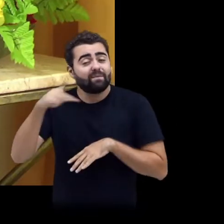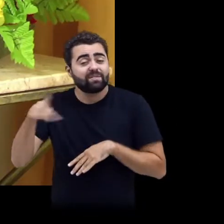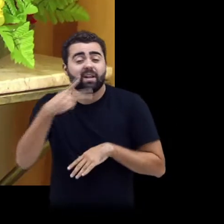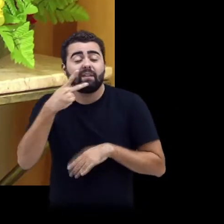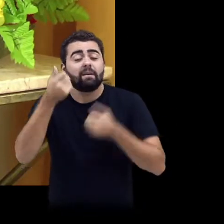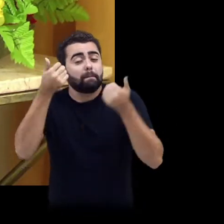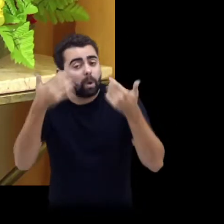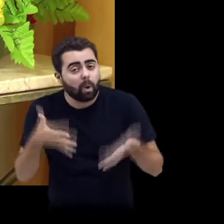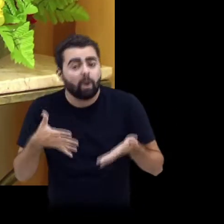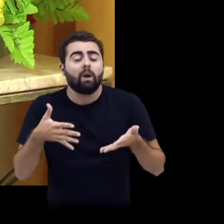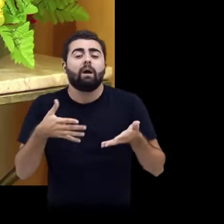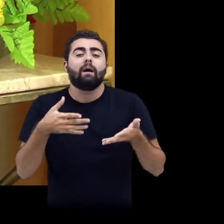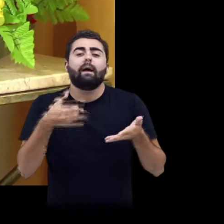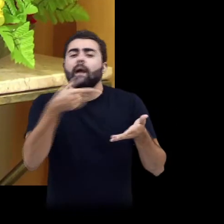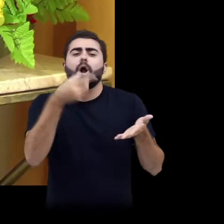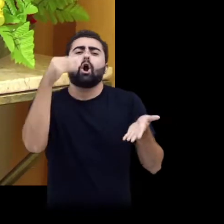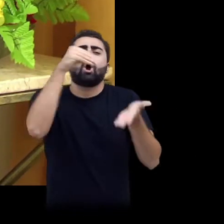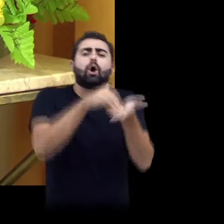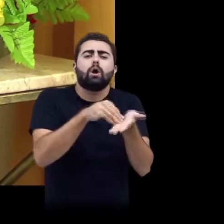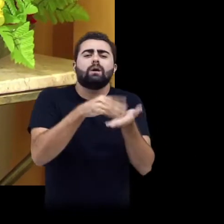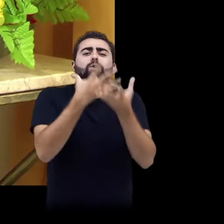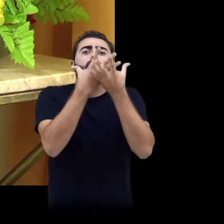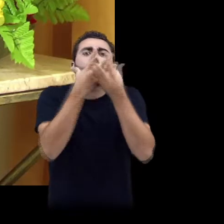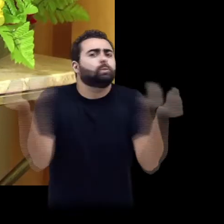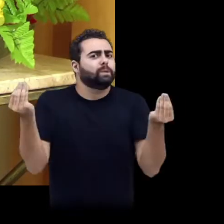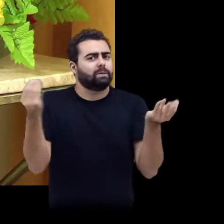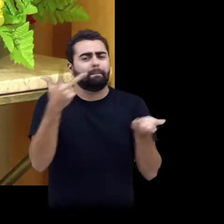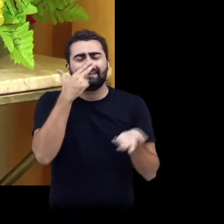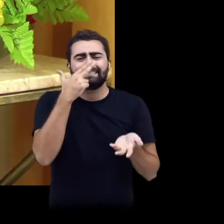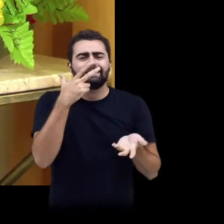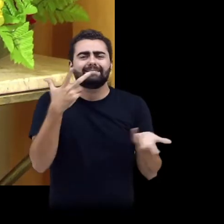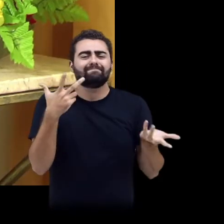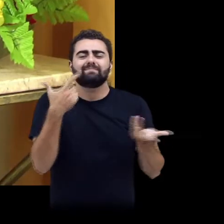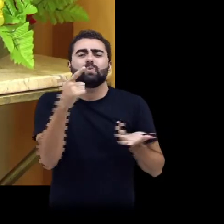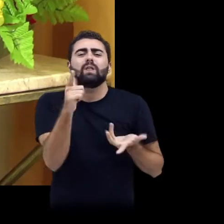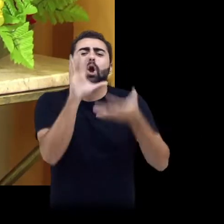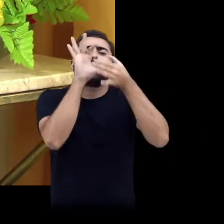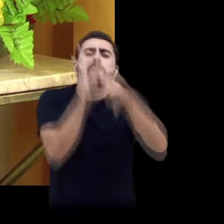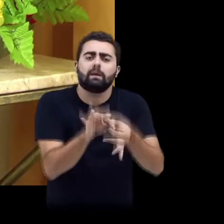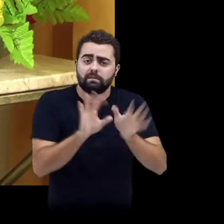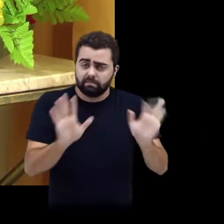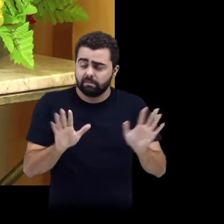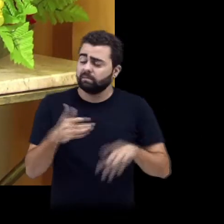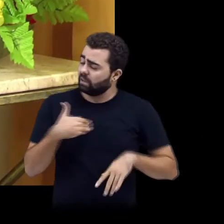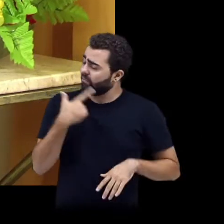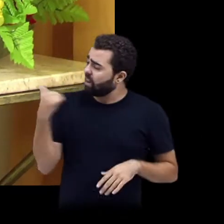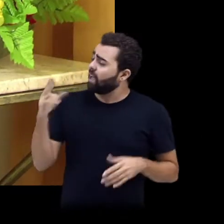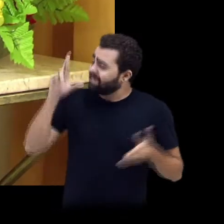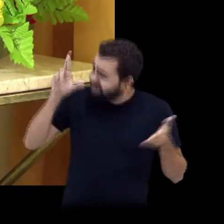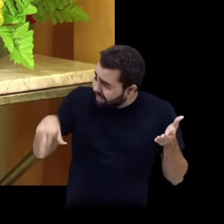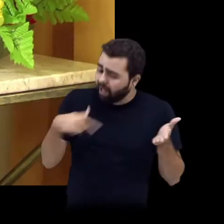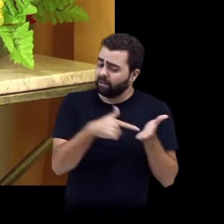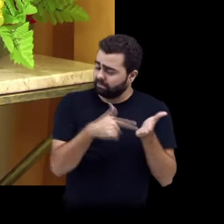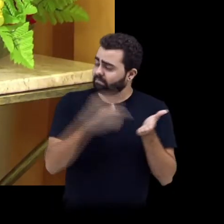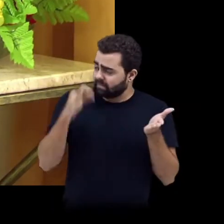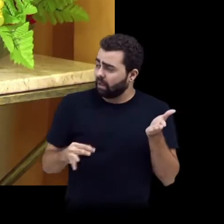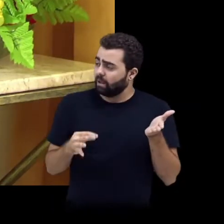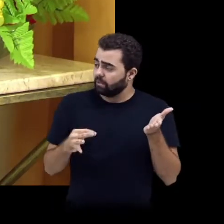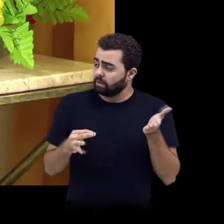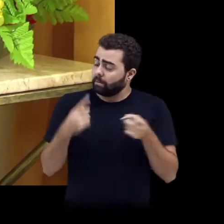sumiu, quer dizer, ficou sem sentido a redação dele. Então eu disse, não, ele